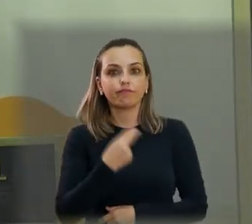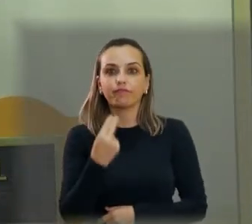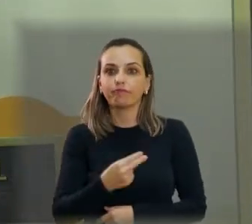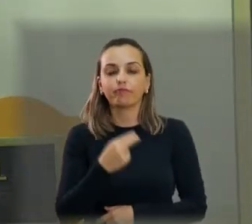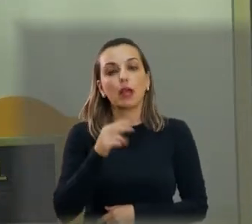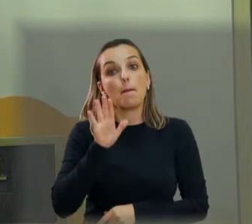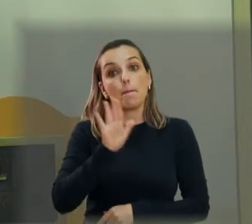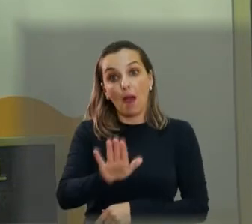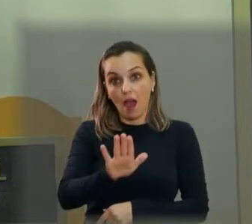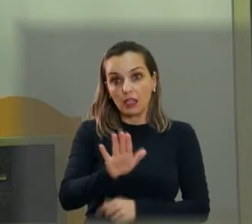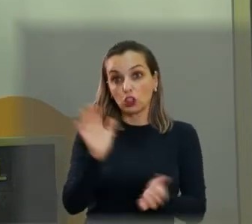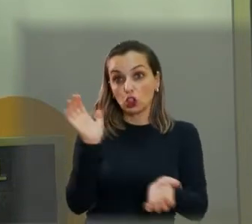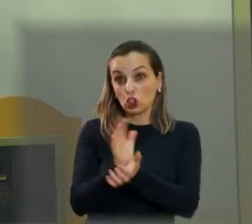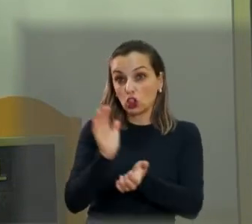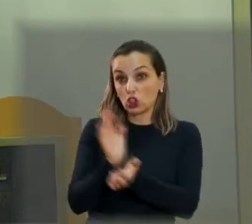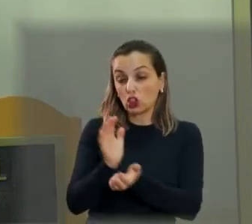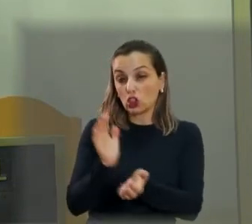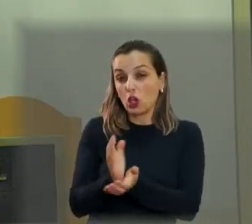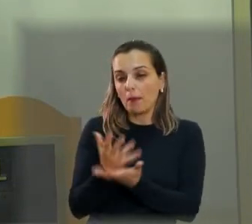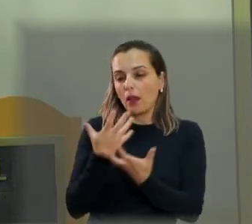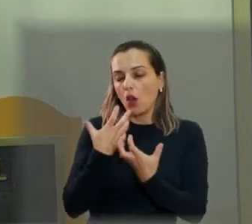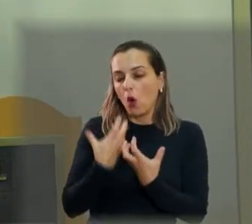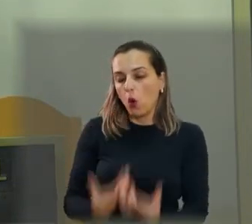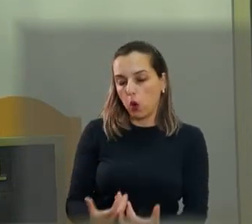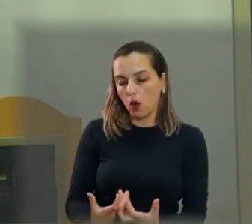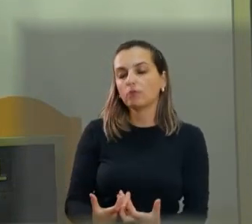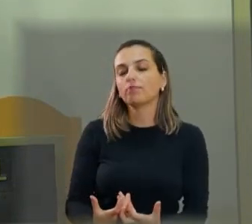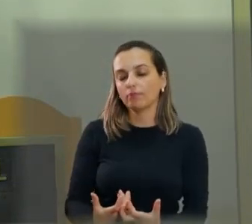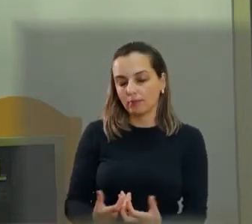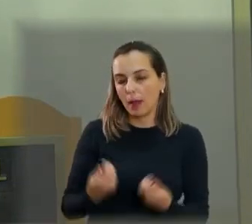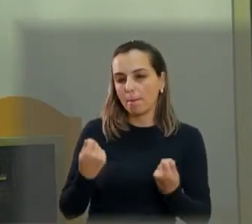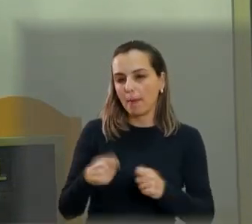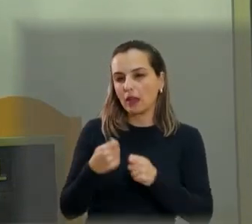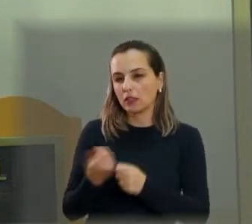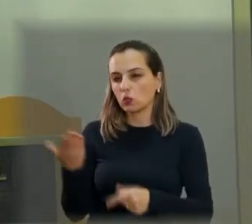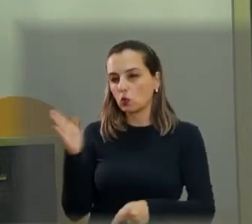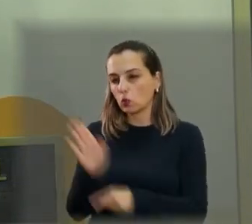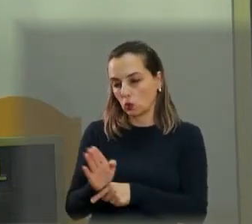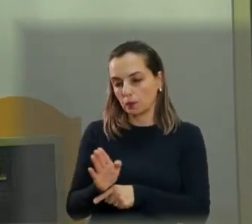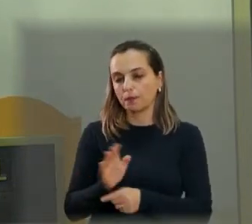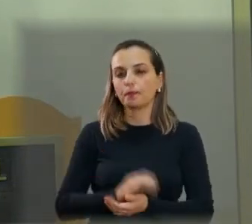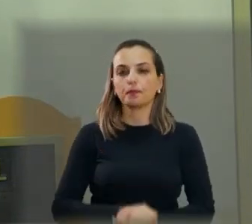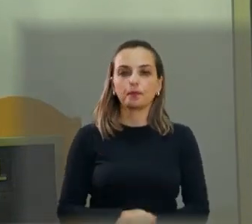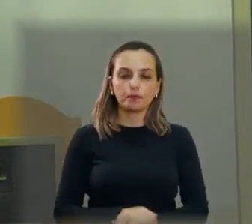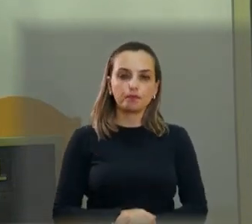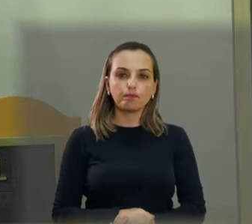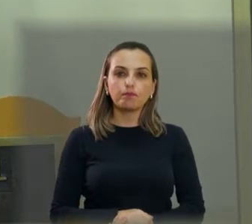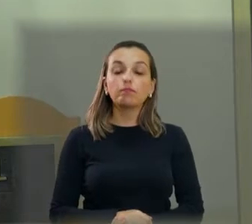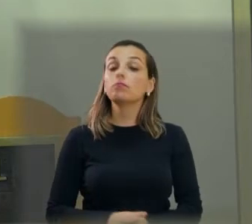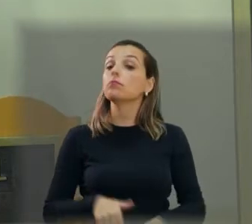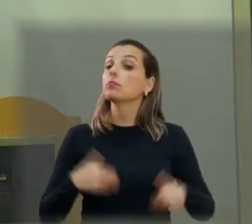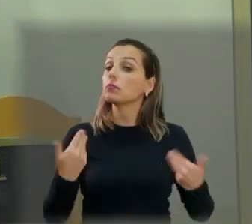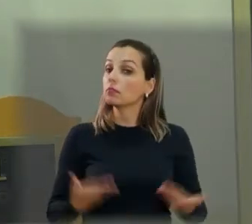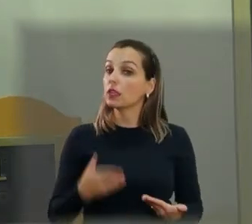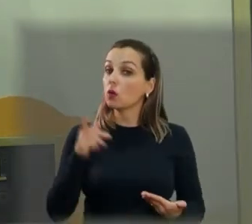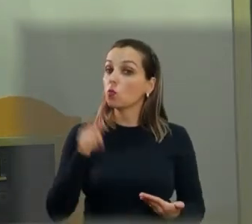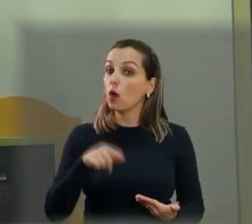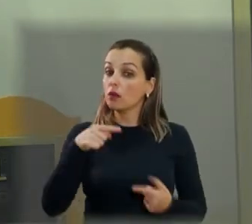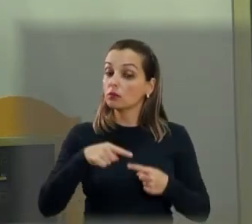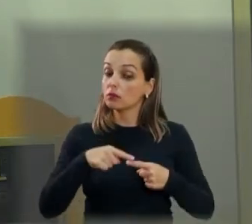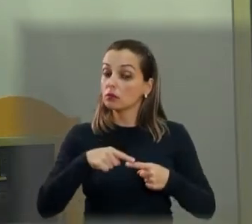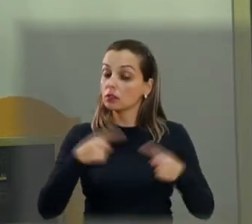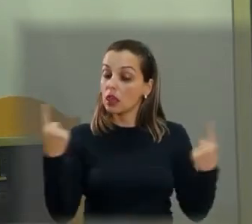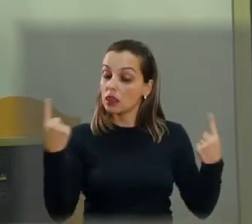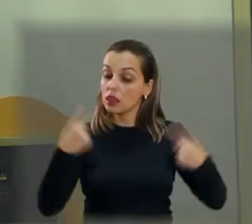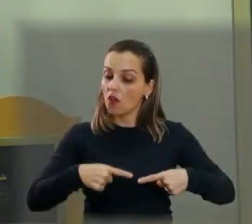pode desgastar a equipe que já está tão desgastada com a assistência ao doente, né? Então, isso tudo é um desafio para o